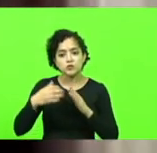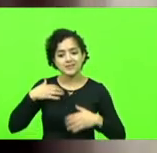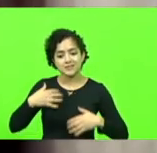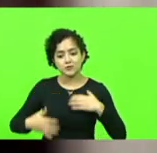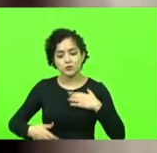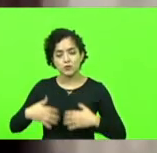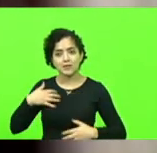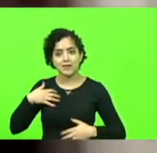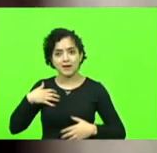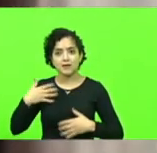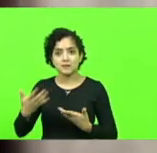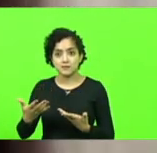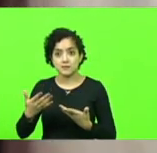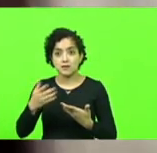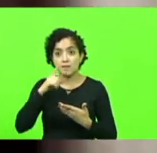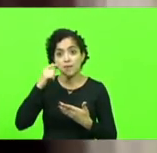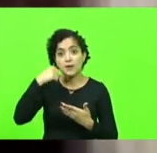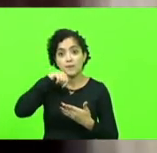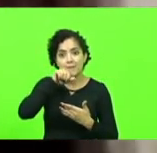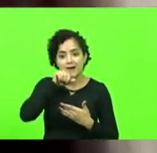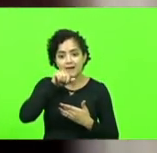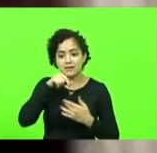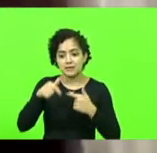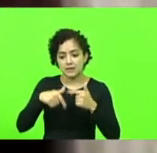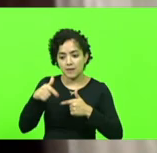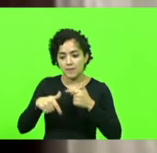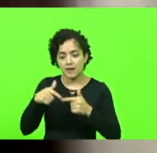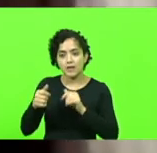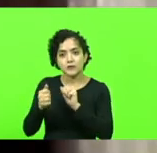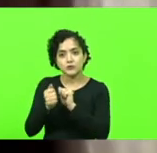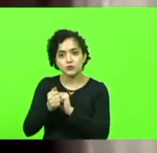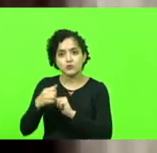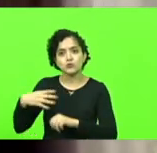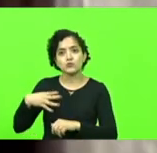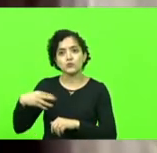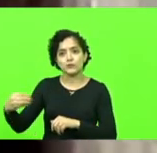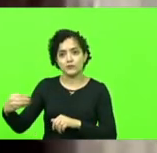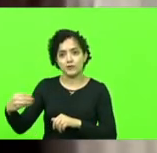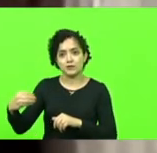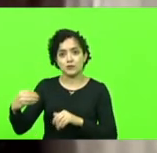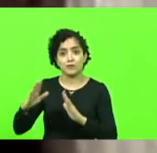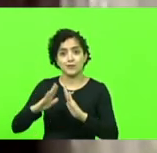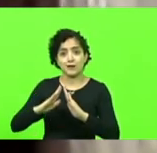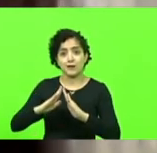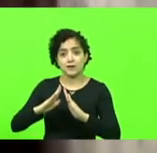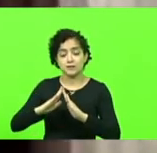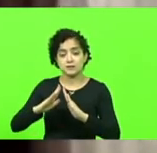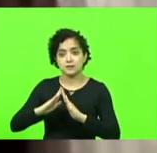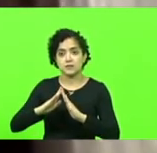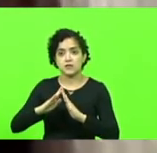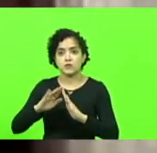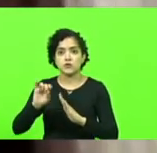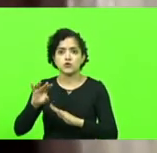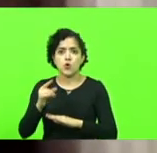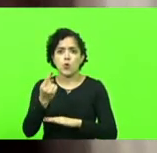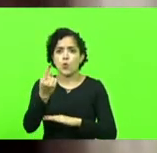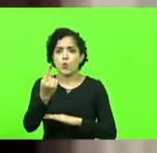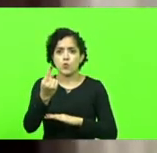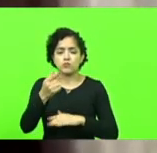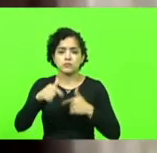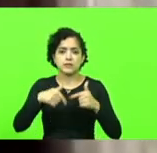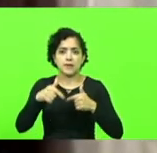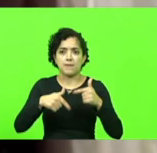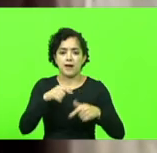criança, para os pais trabalharem com a criança em casa. Então, não existe só um trabalho que faça só na